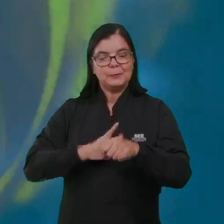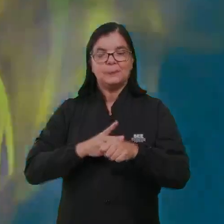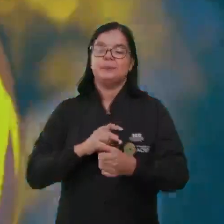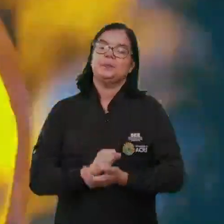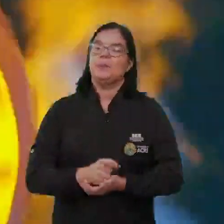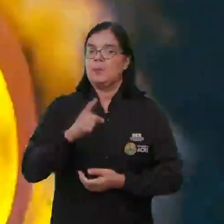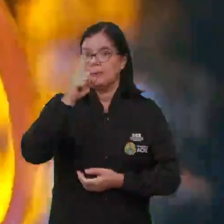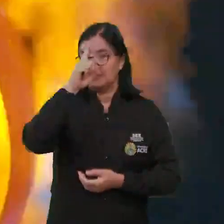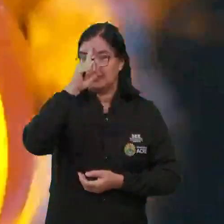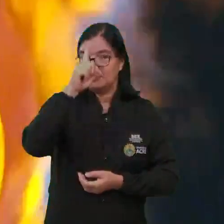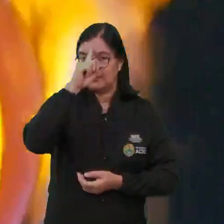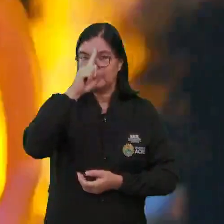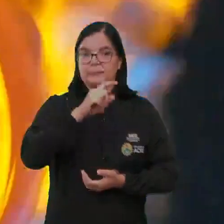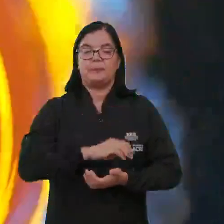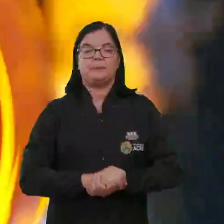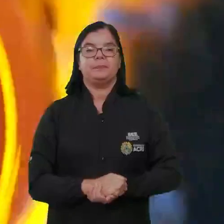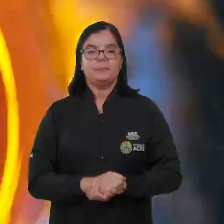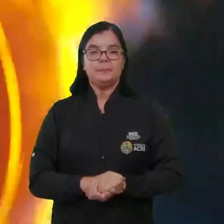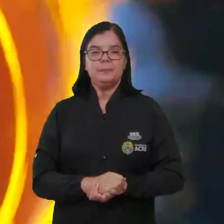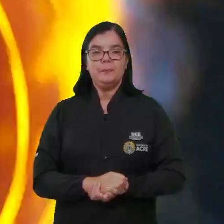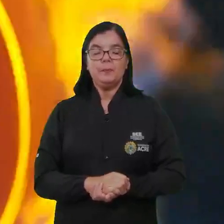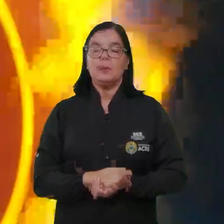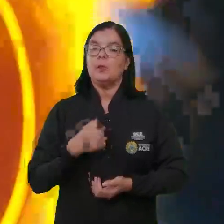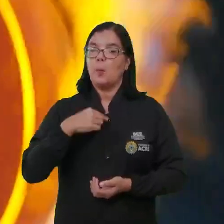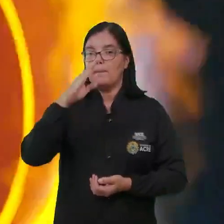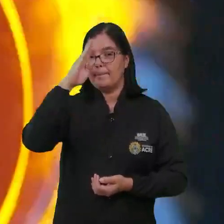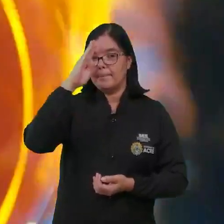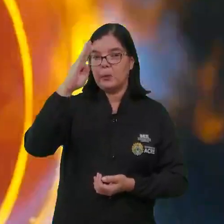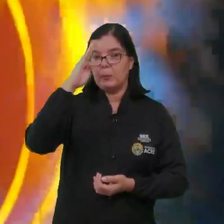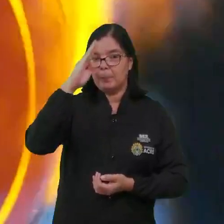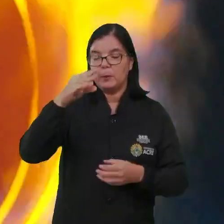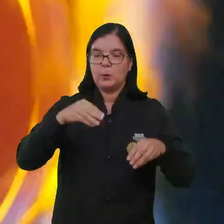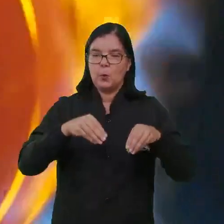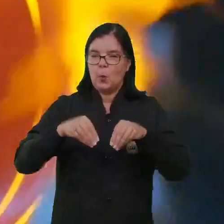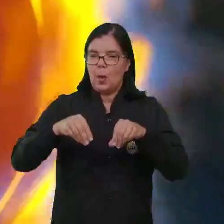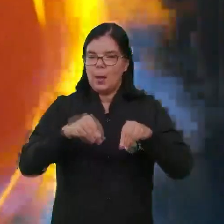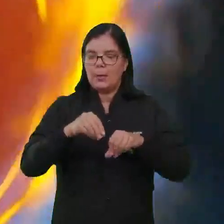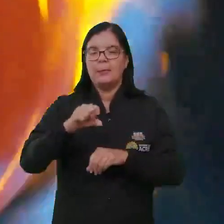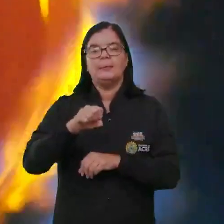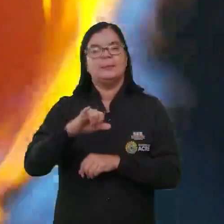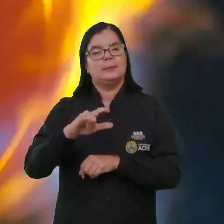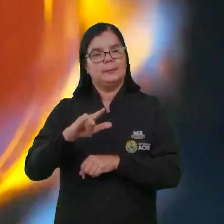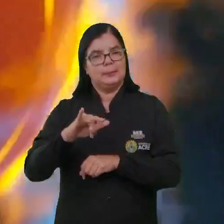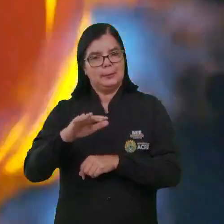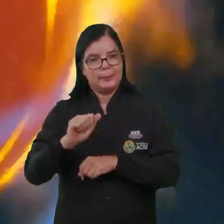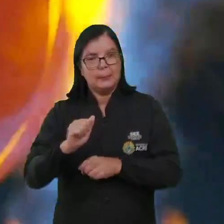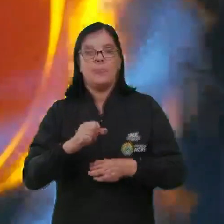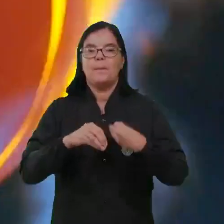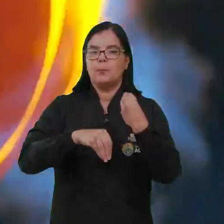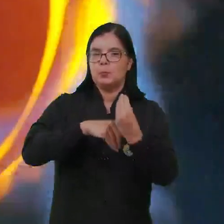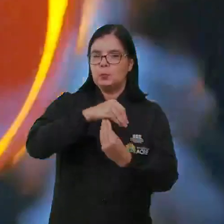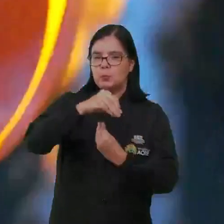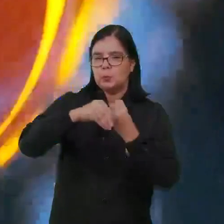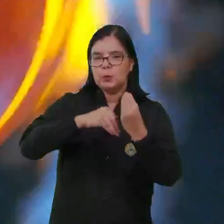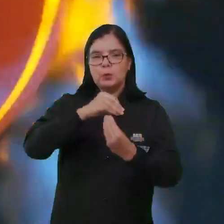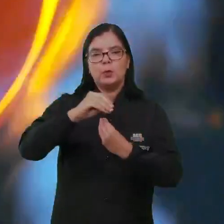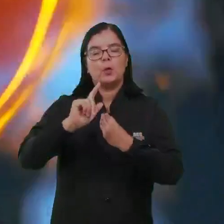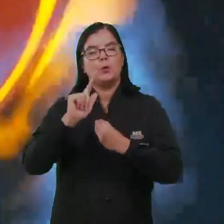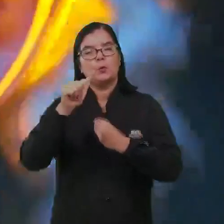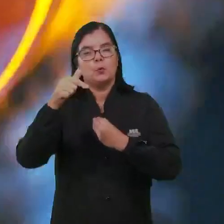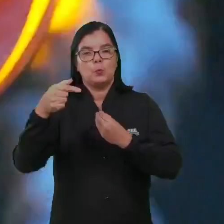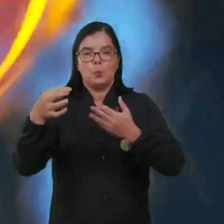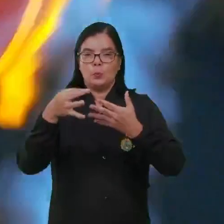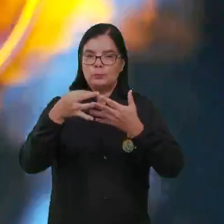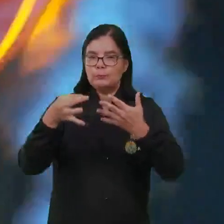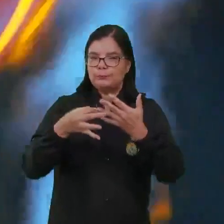seu dia a dia. Então, os vidros são feitos principalmente de areia, né, de sílica. Ela é o quê? Ela é